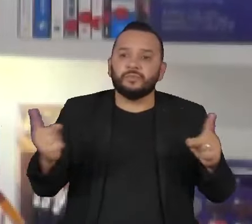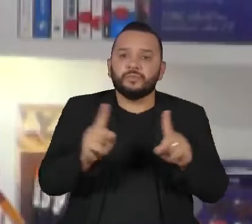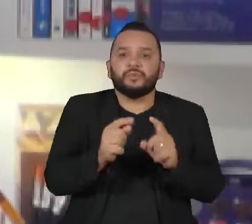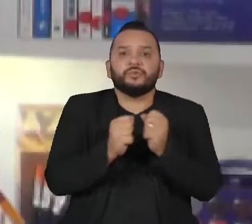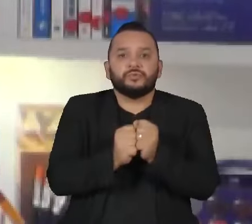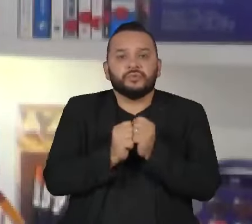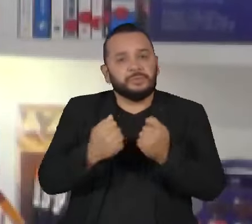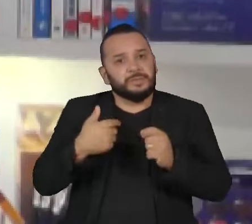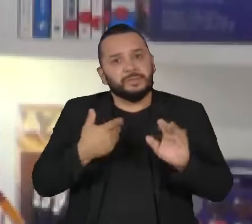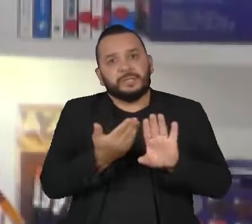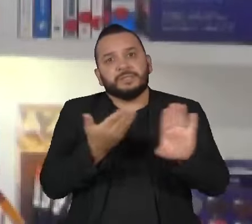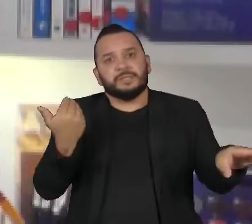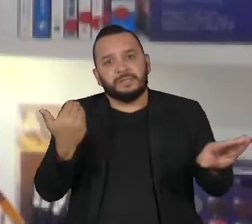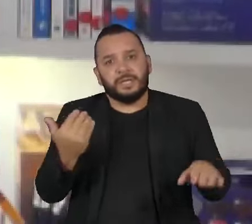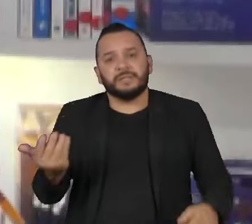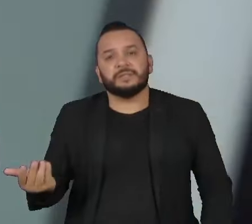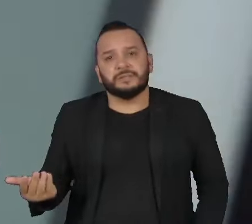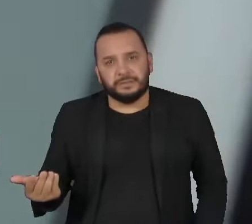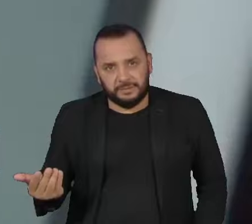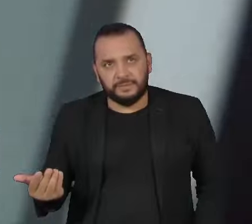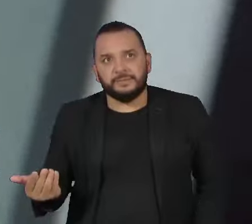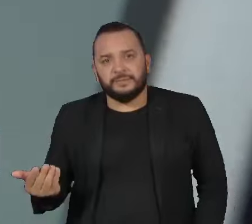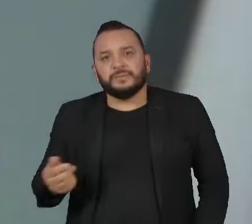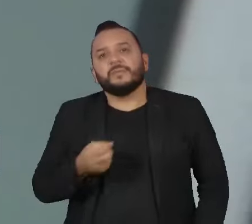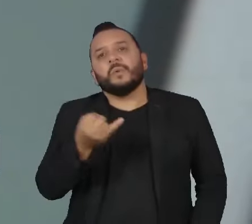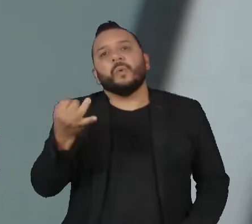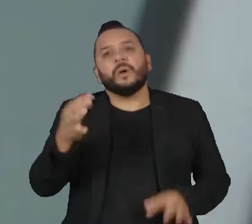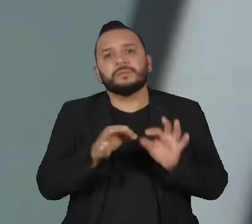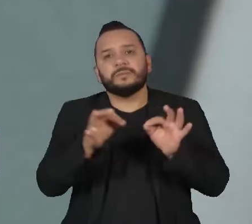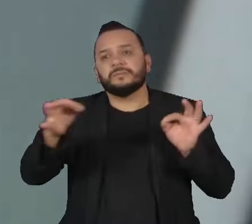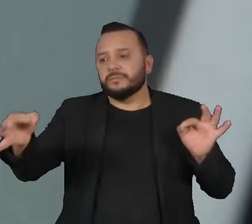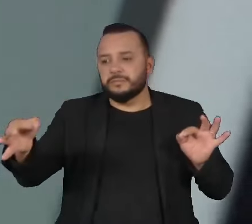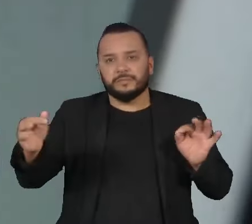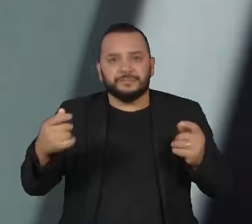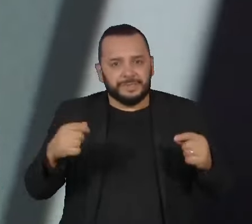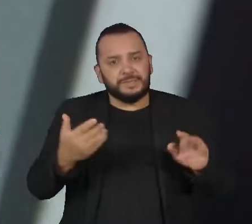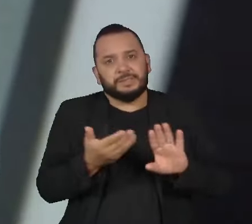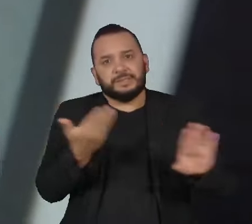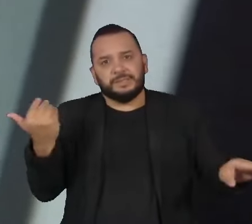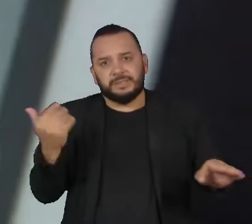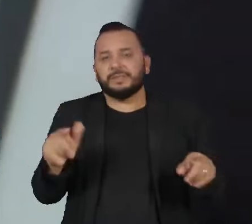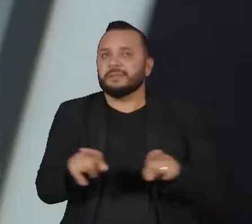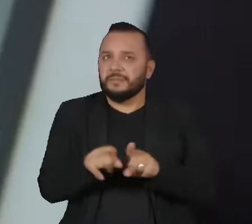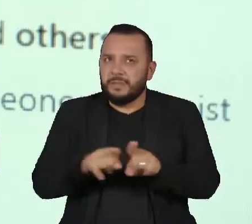existe uma distância de, enfim, tantos metros dessa pessoa. Existem